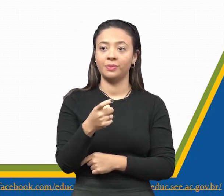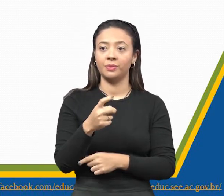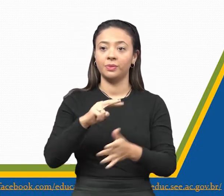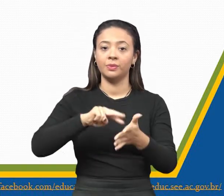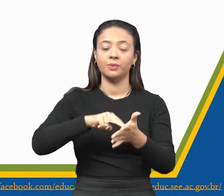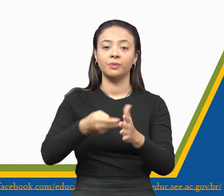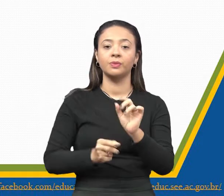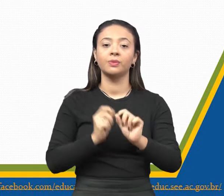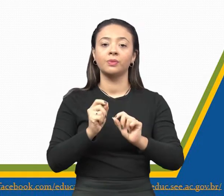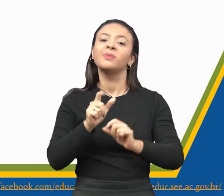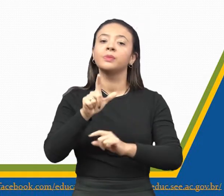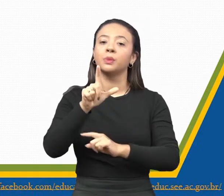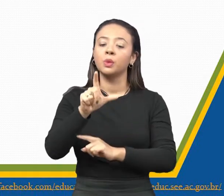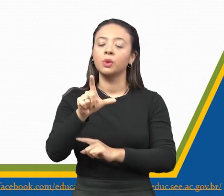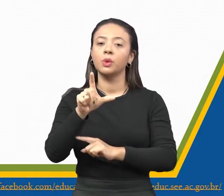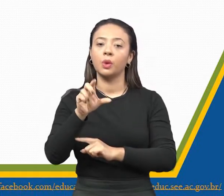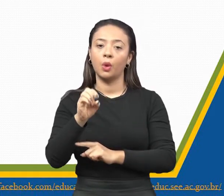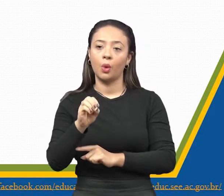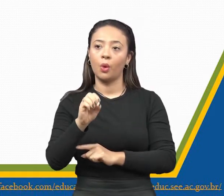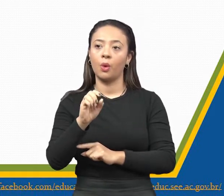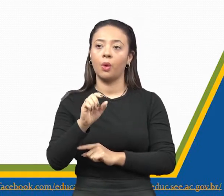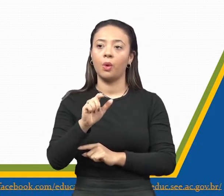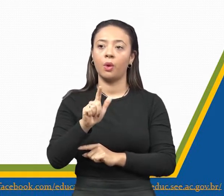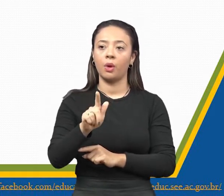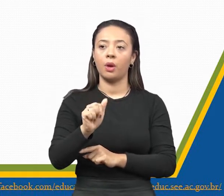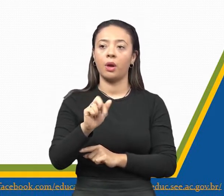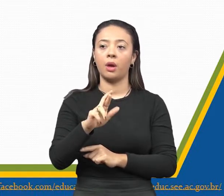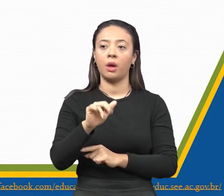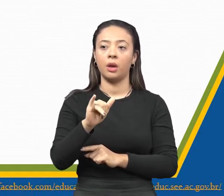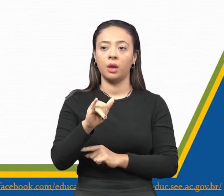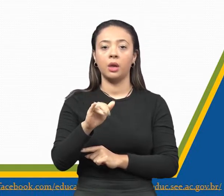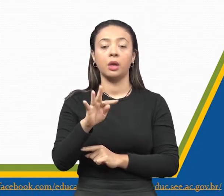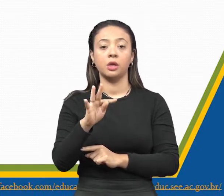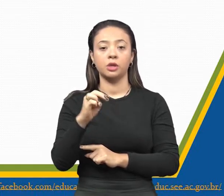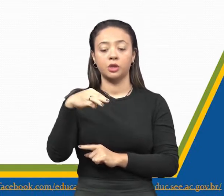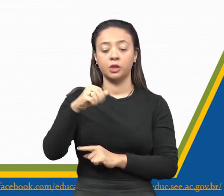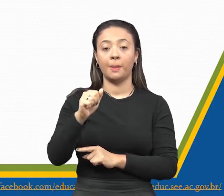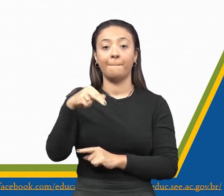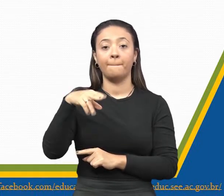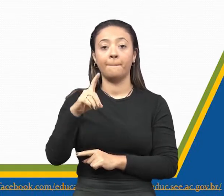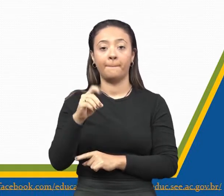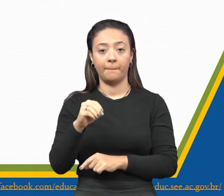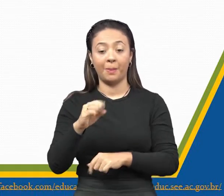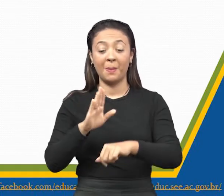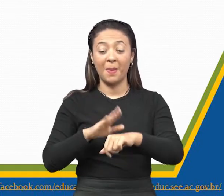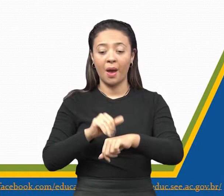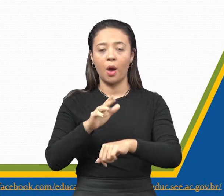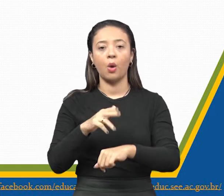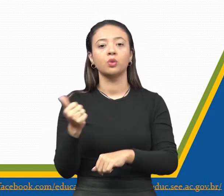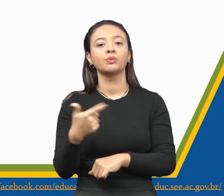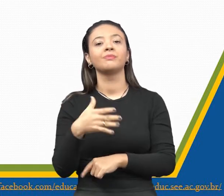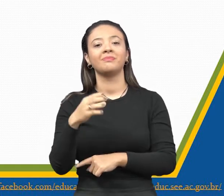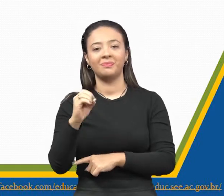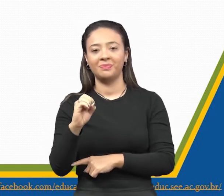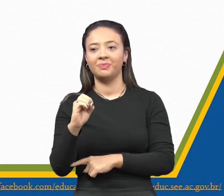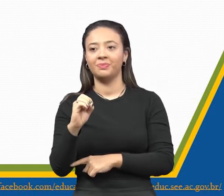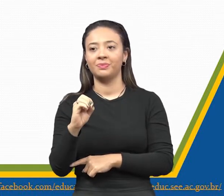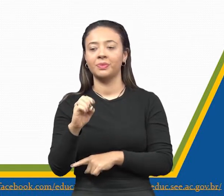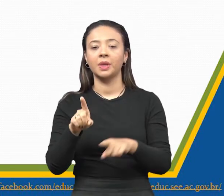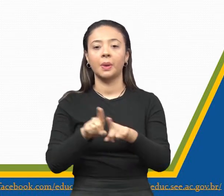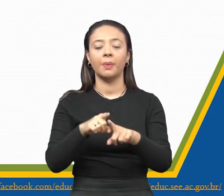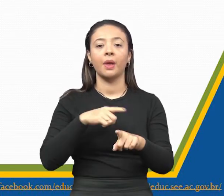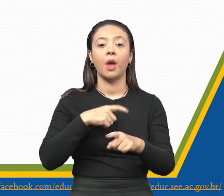vai ser o logaritmando e ele sempre vai representar um valor maior do que zero. E o